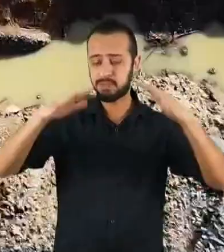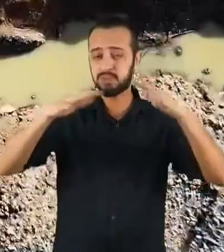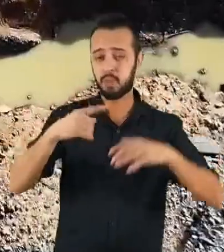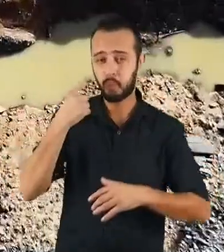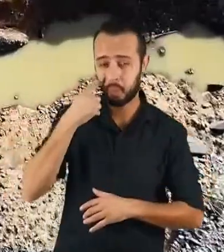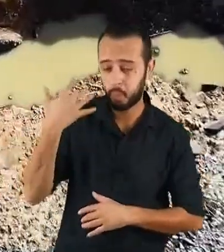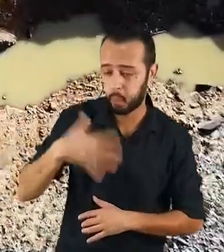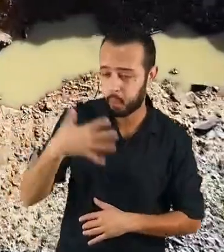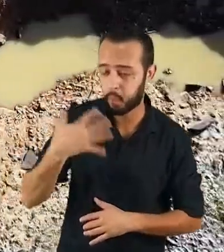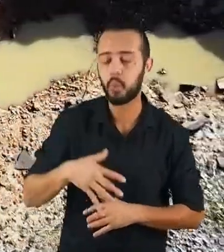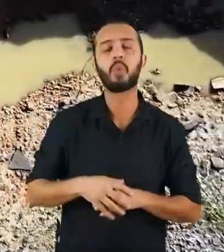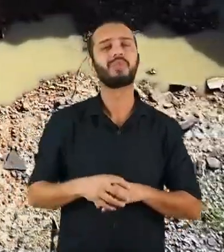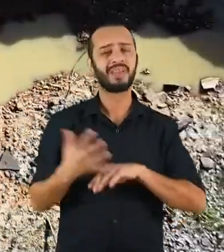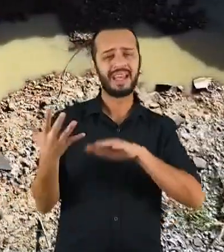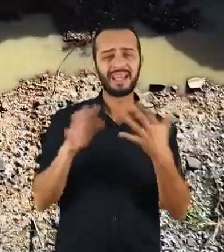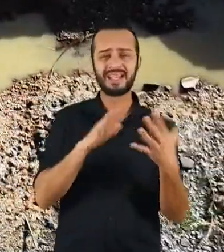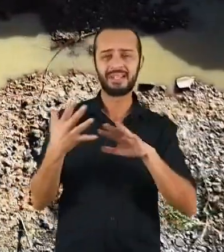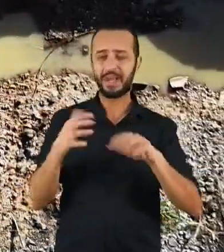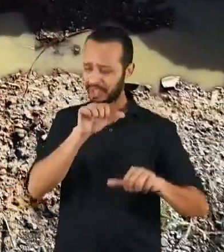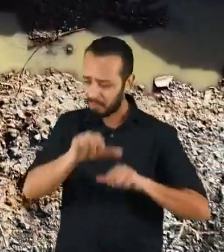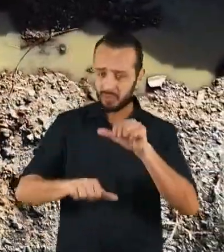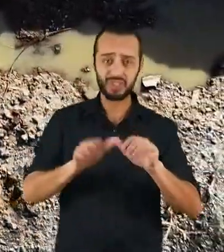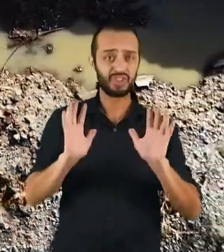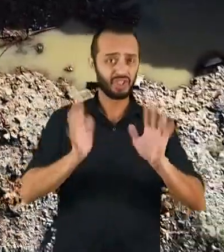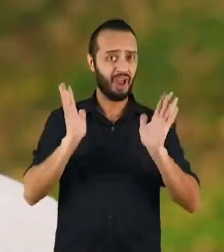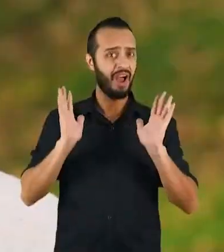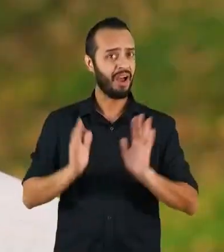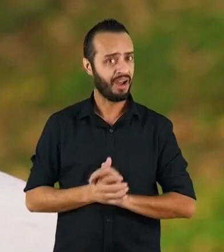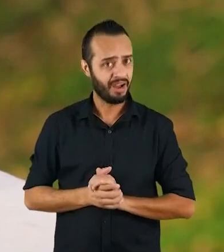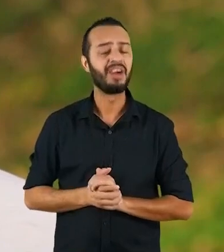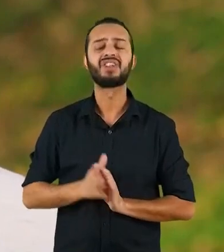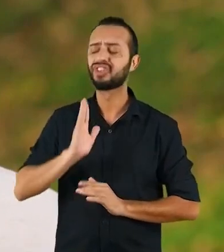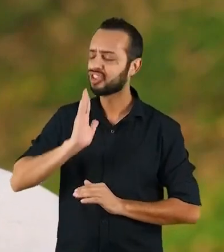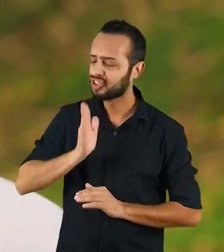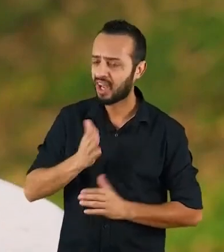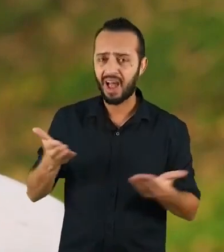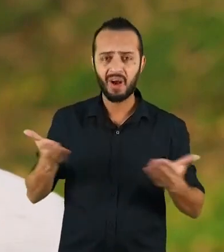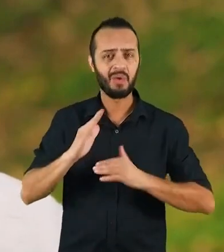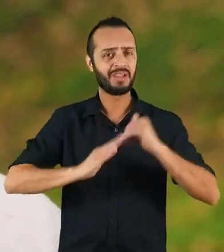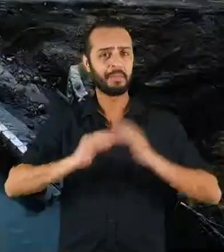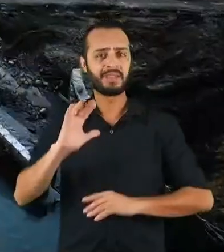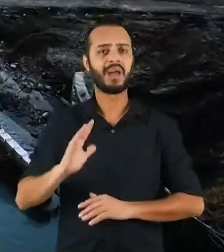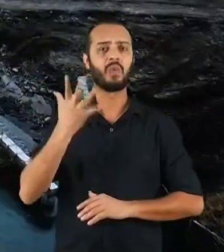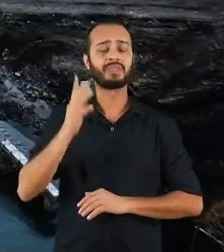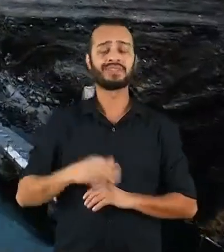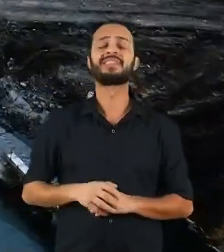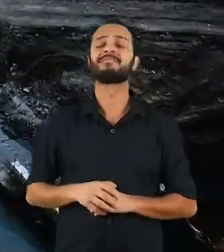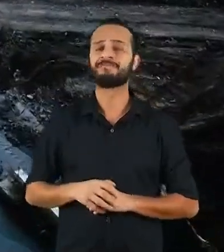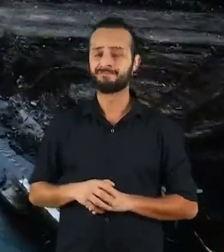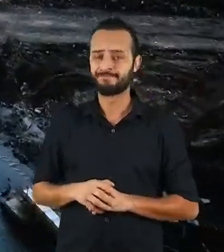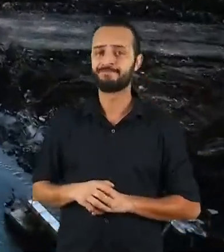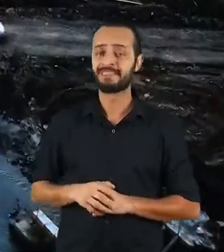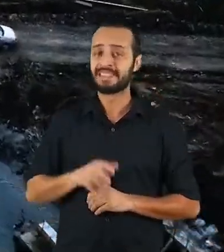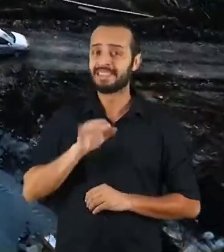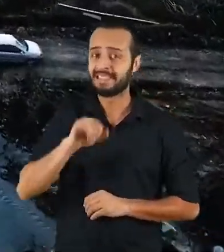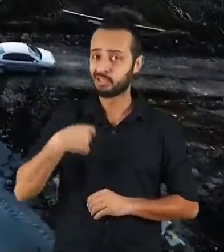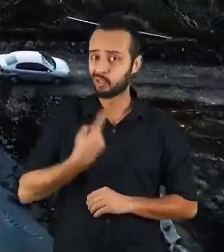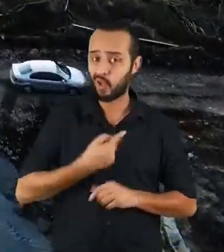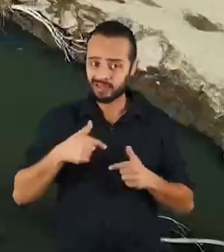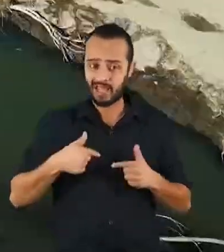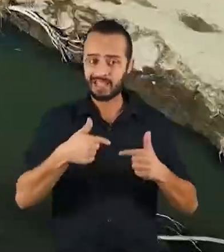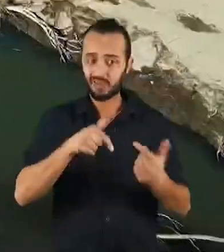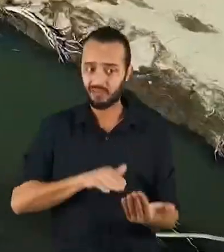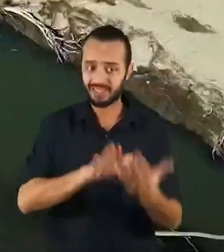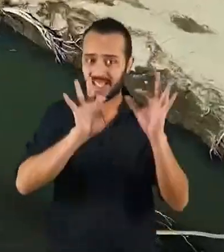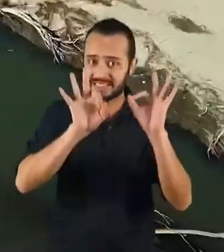negavam. As mudanças climáticas já estão aí, ou melhor, já estão aqui. Elas vieram para ficar. Se não